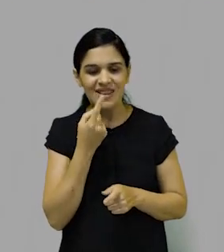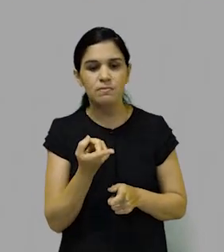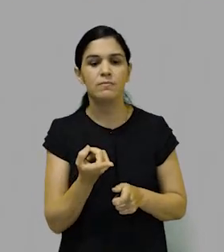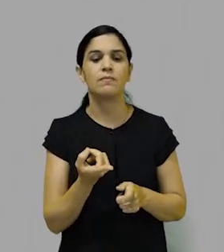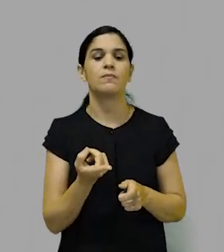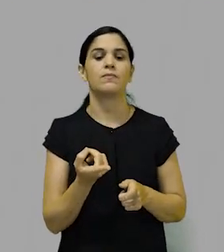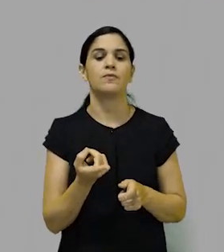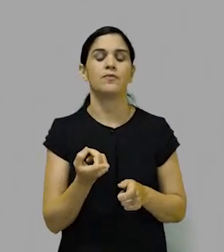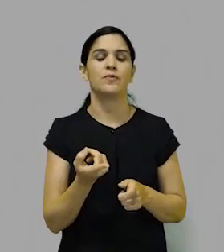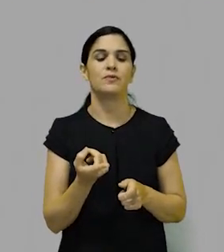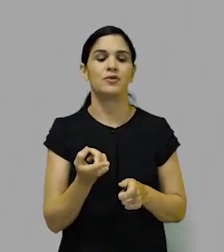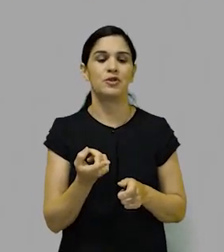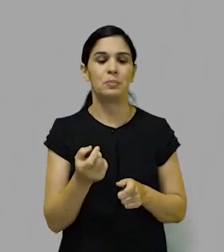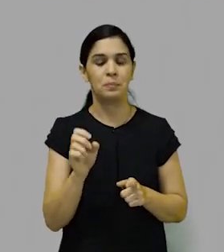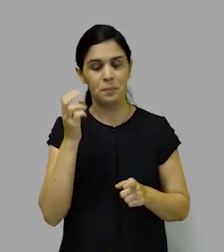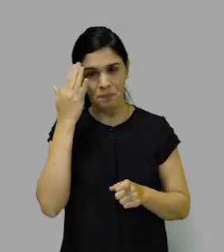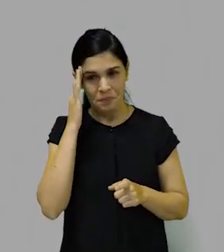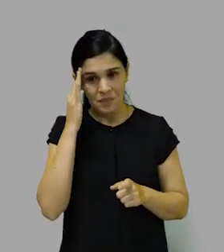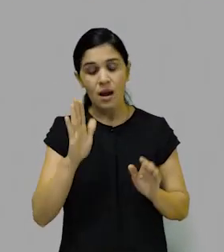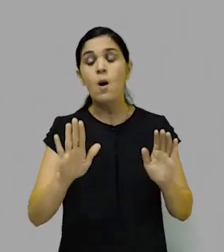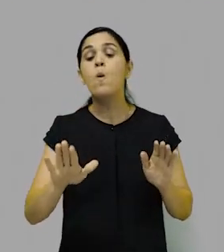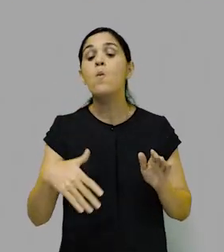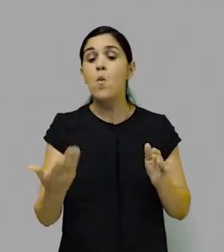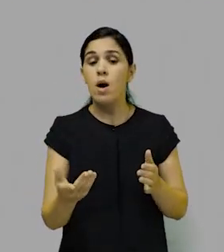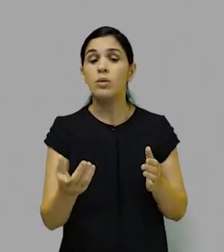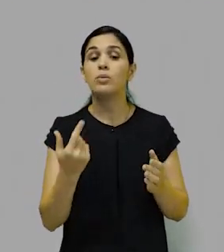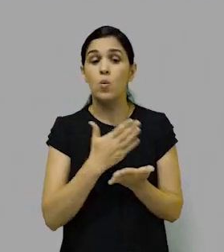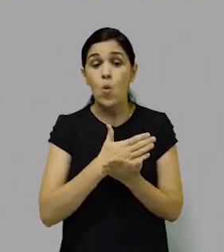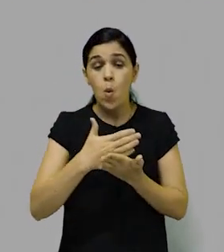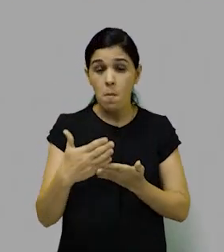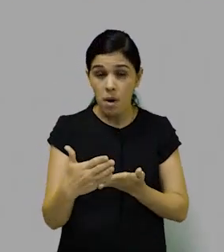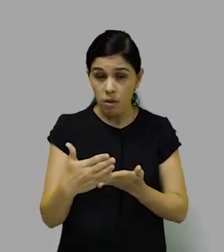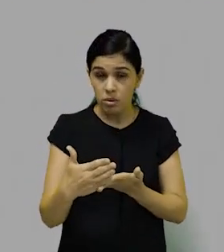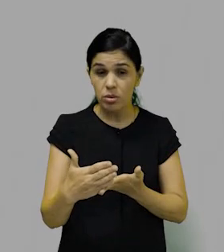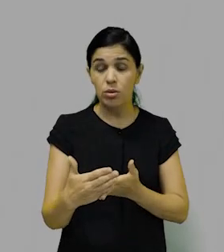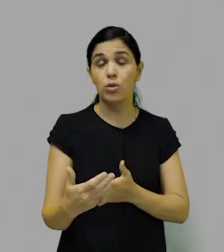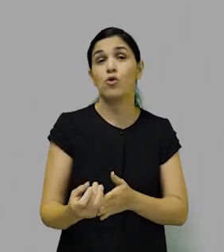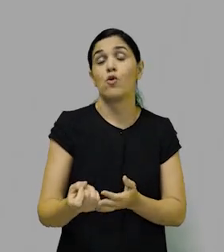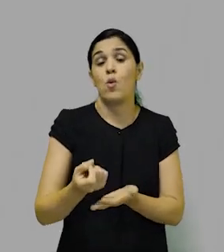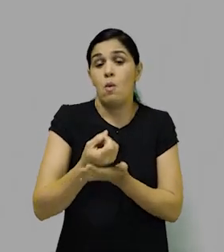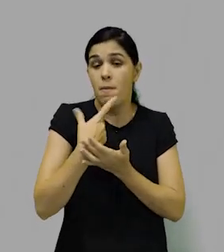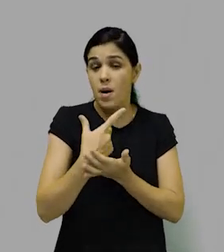a pessoa bulímica, ela come de forma exagerada, de forma